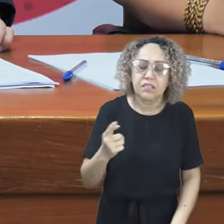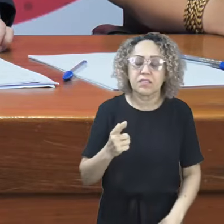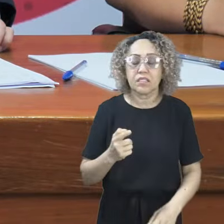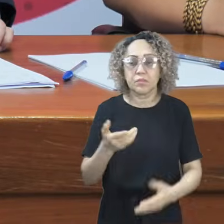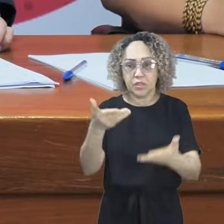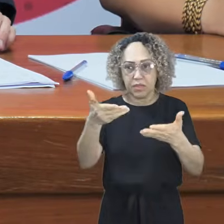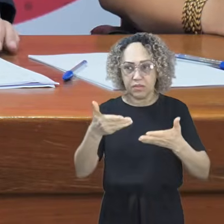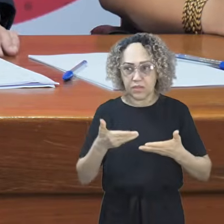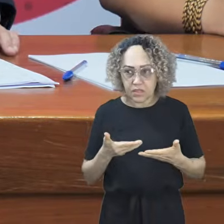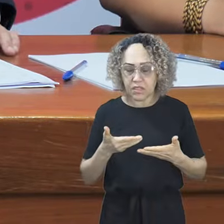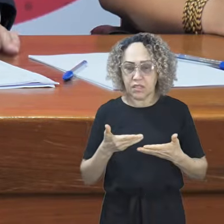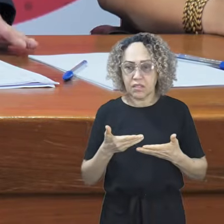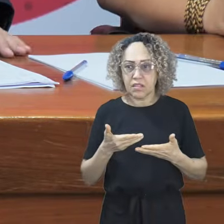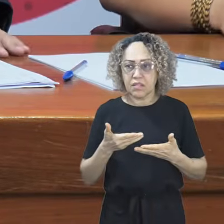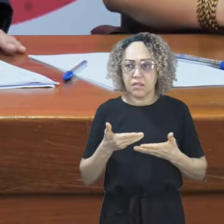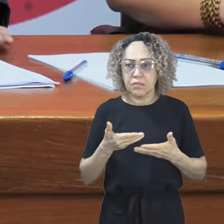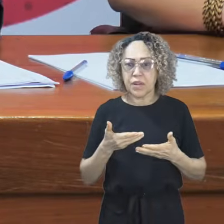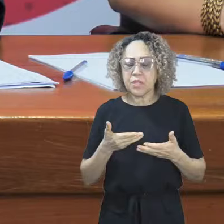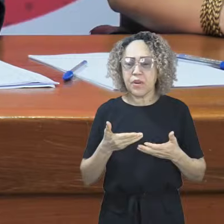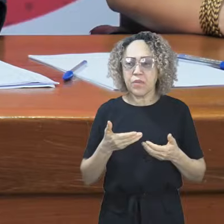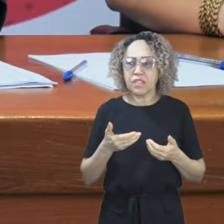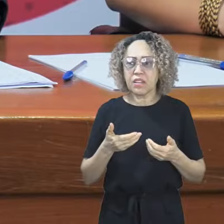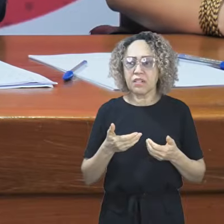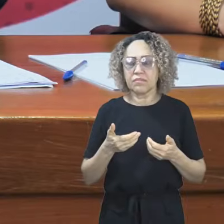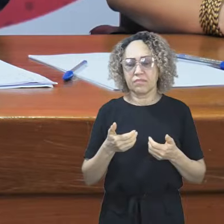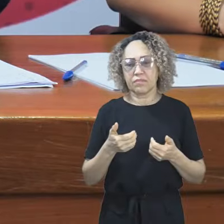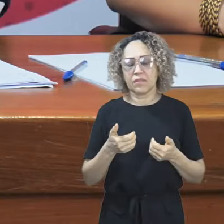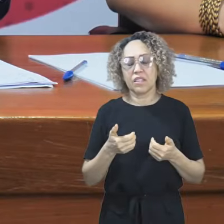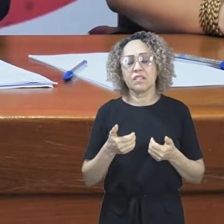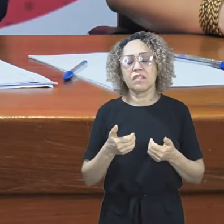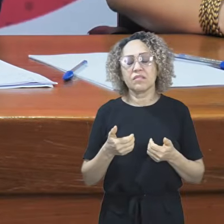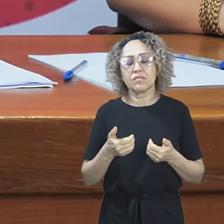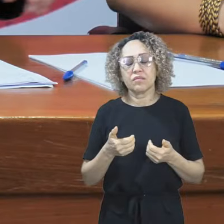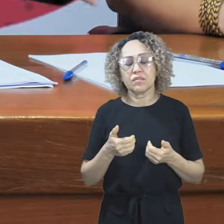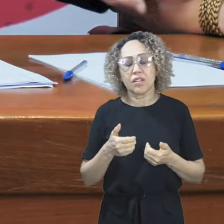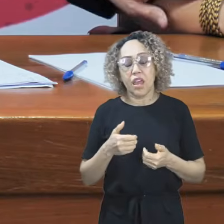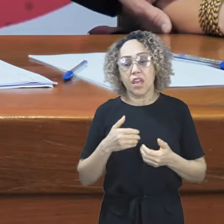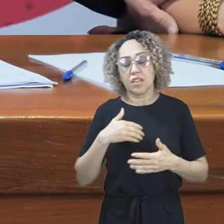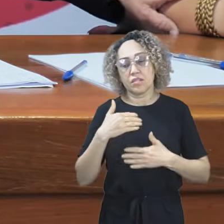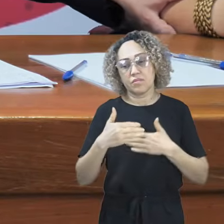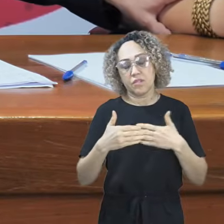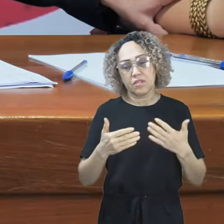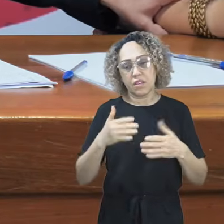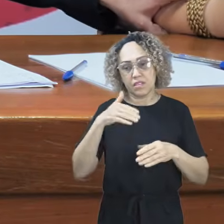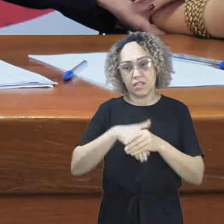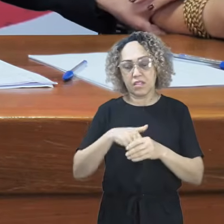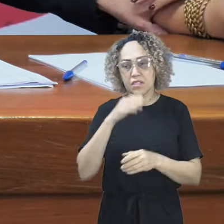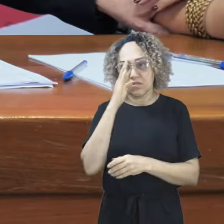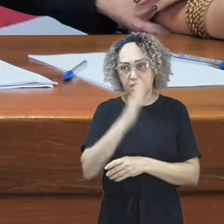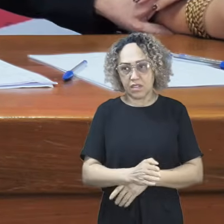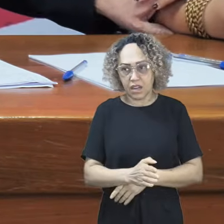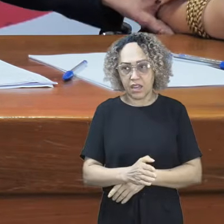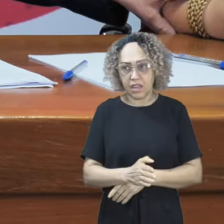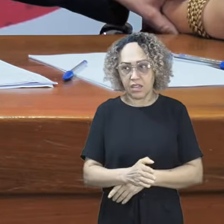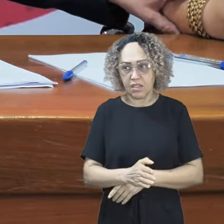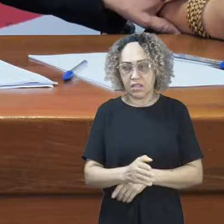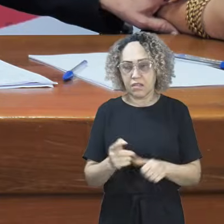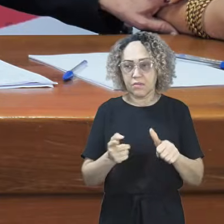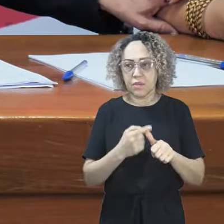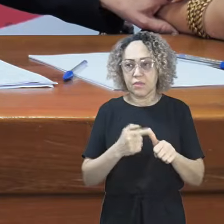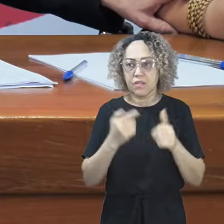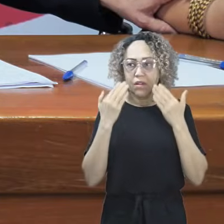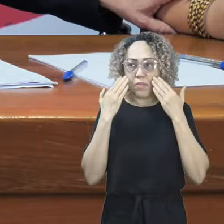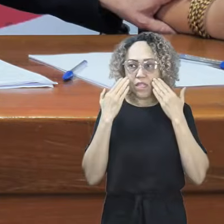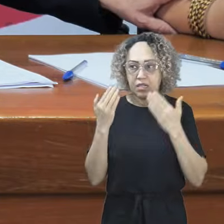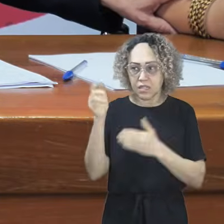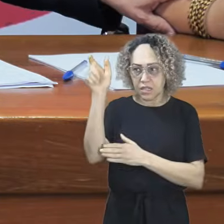é? Esse processo de eleição direta, primeiro apresentar aqui a nossa querida companheira Anne,